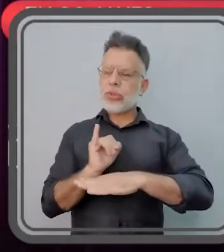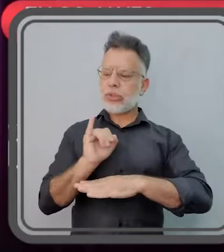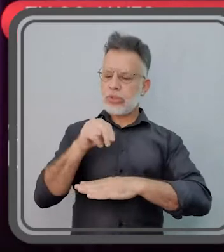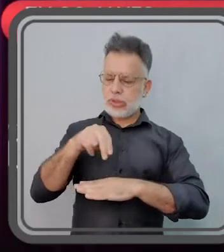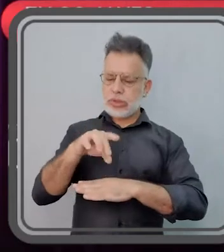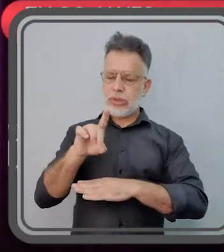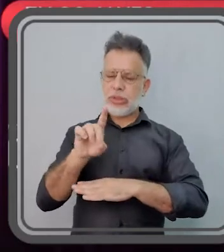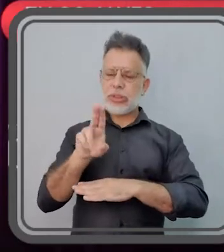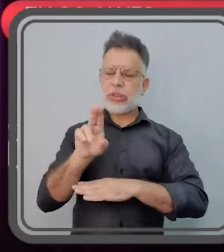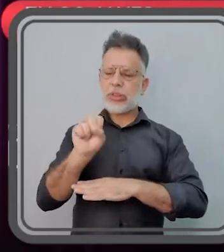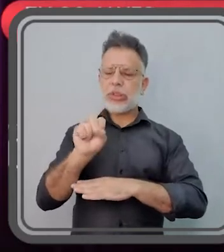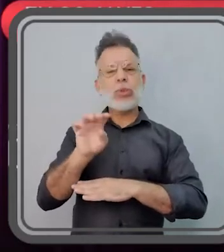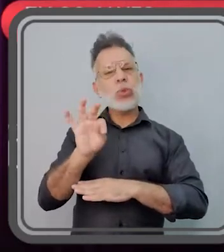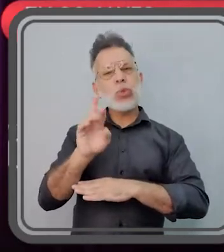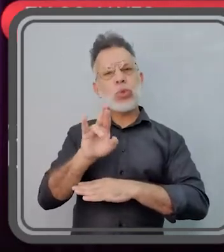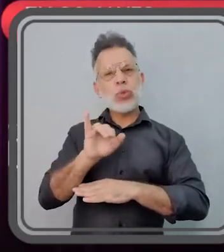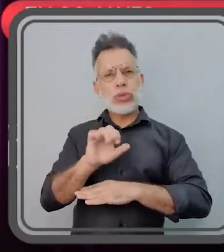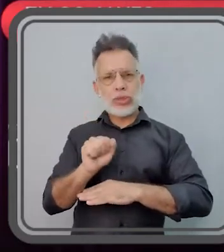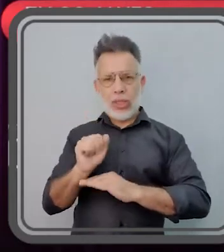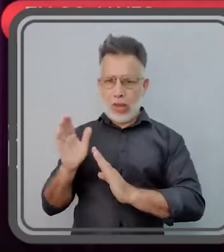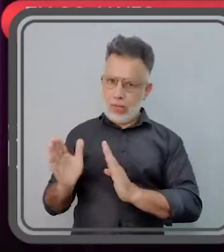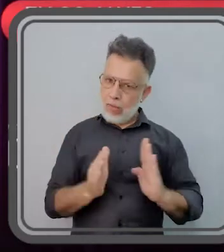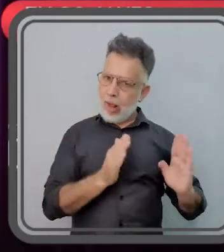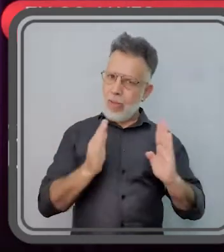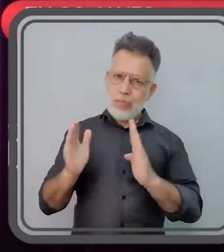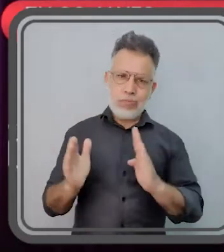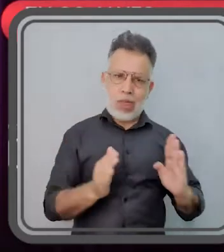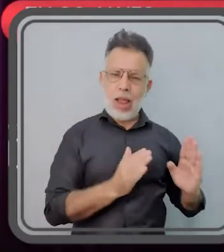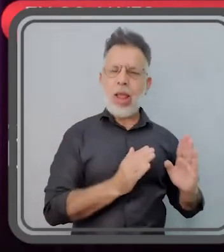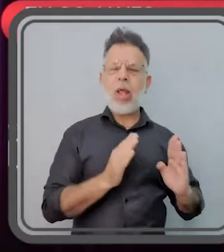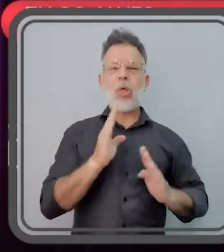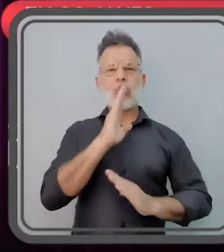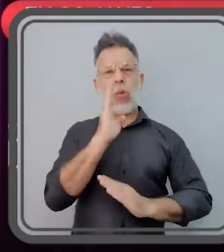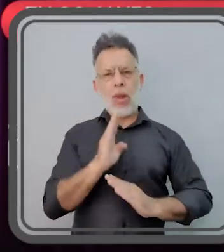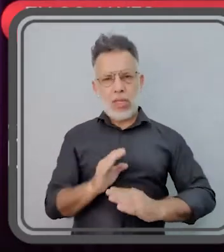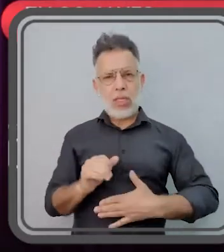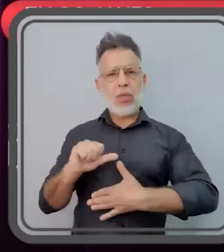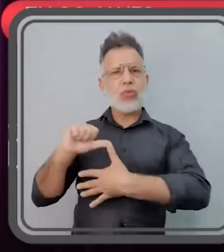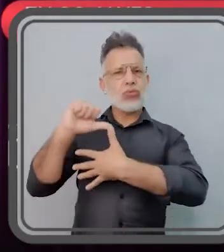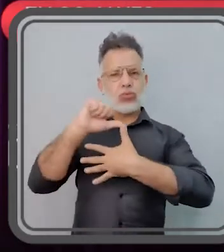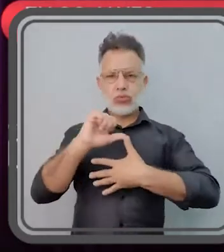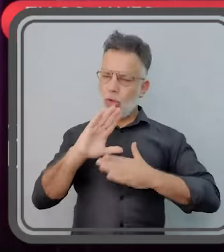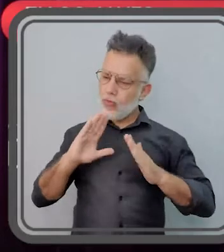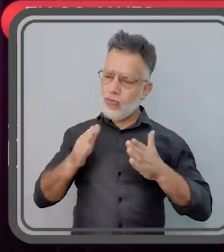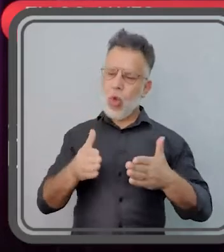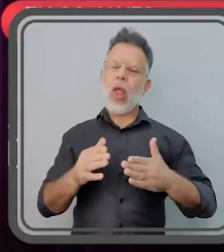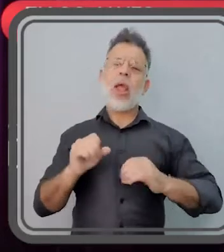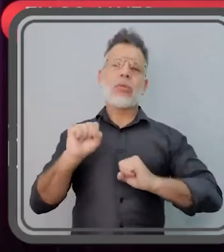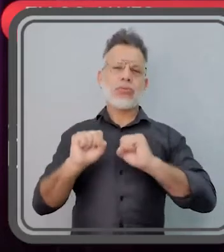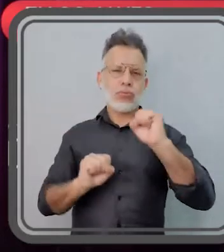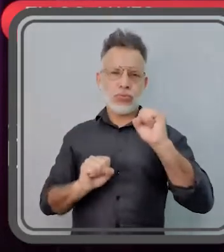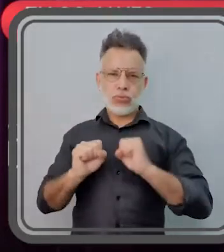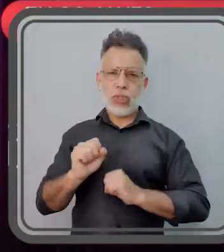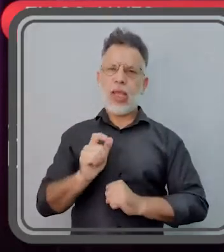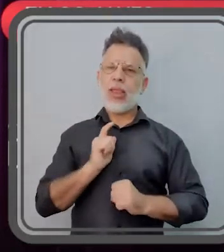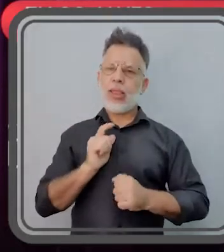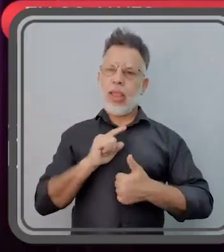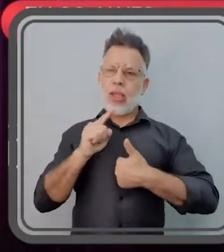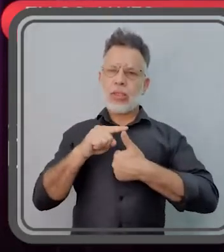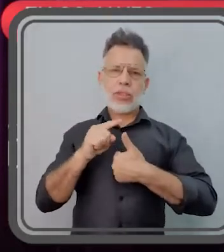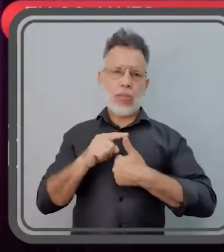América Latina, no Brasil, e no global existem setores de indústria, não? Então, por exemplo, temos sector